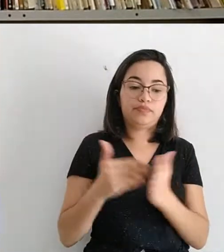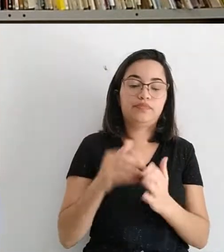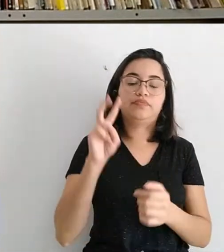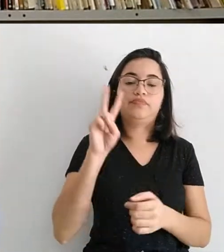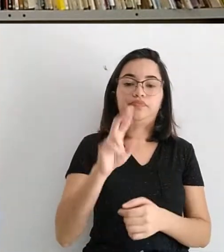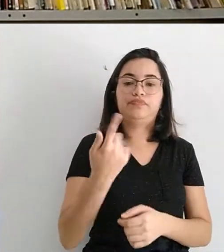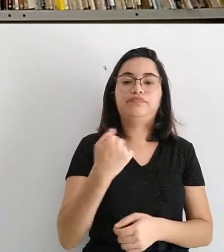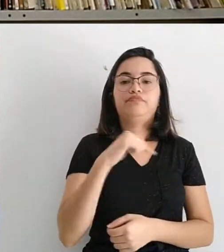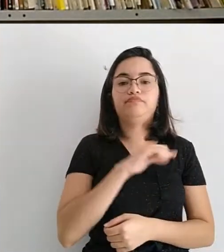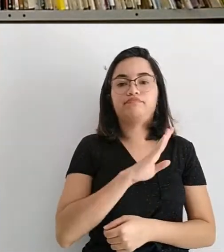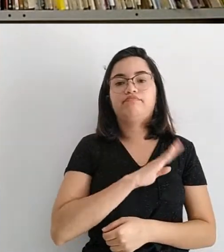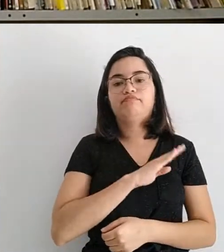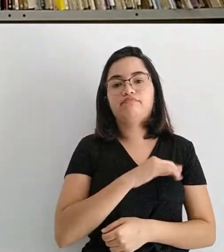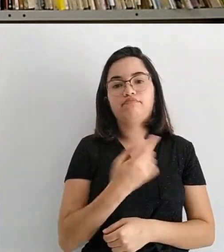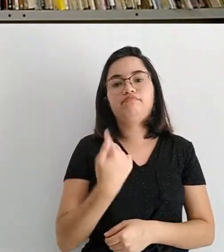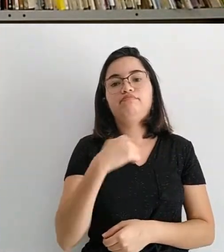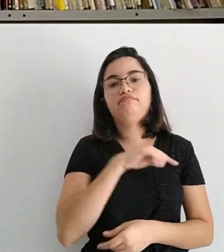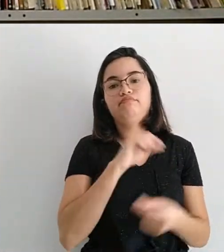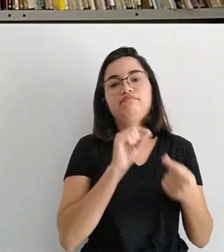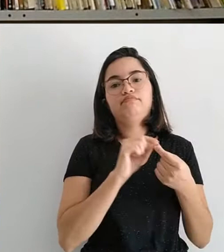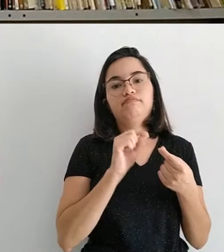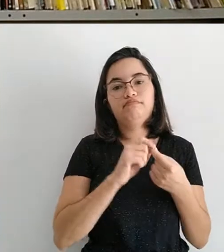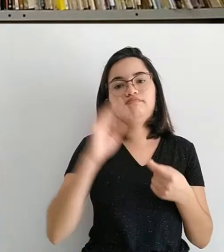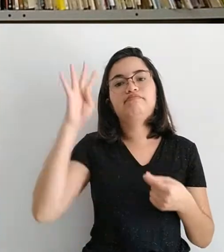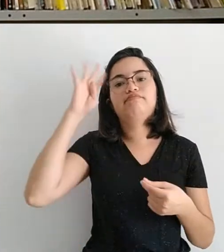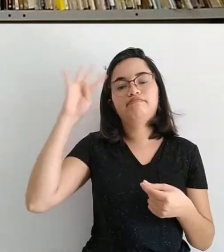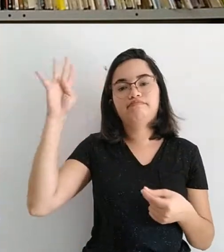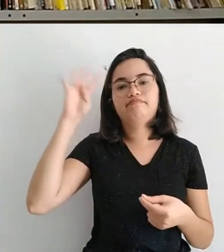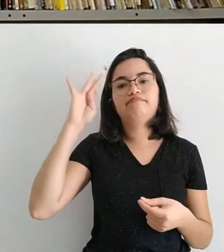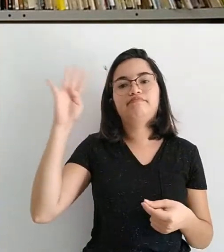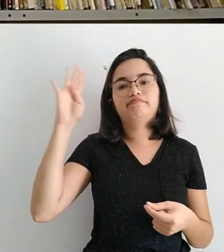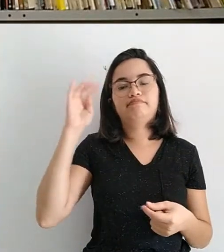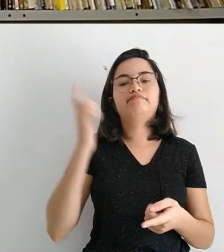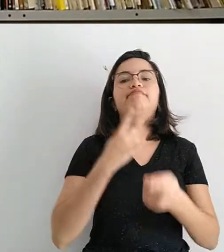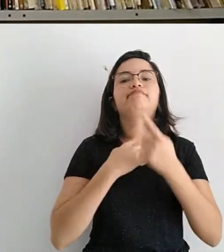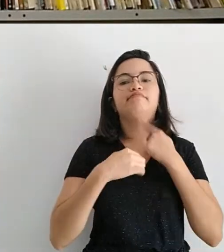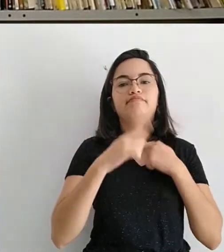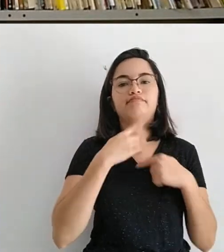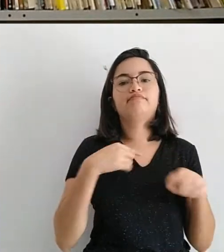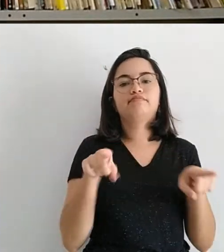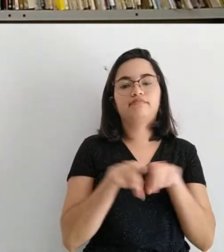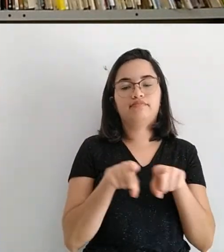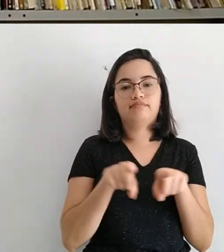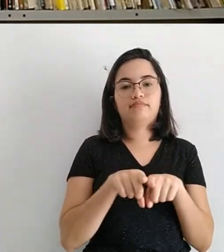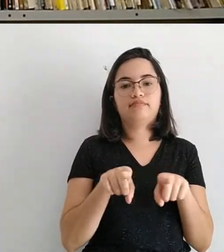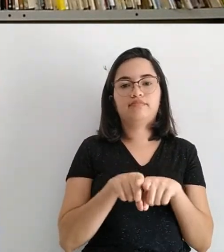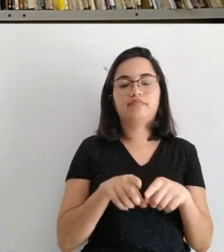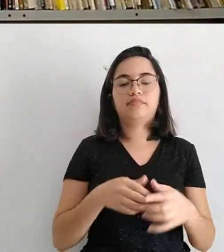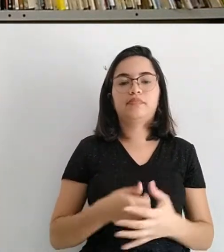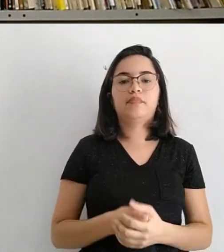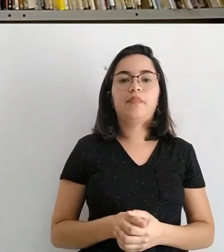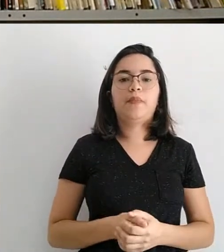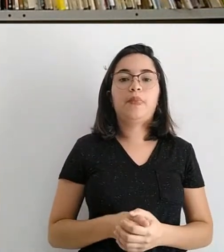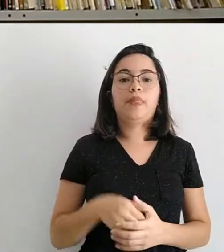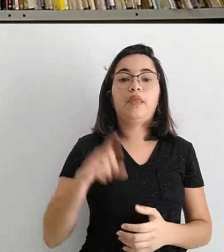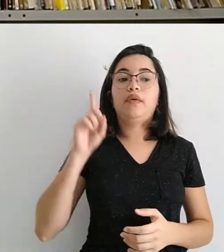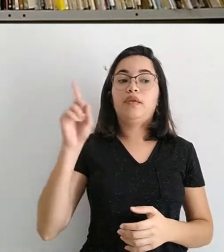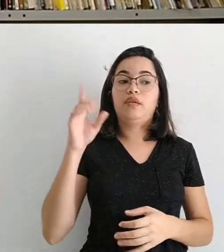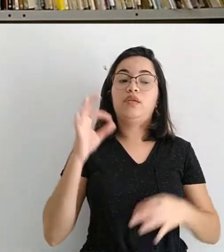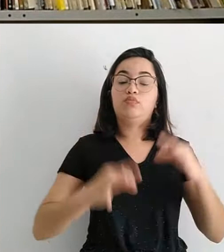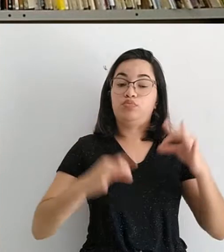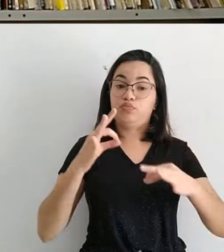nosso coração, ele vê nossas ações, nossos pensamentos e nossos desejos, e que ele